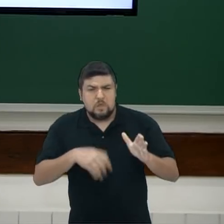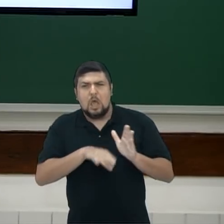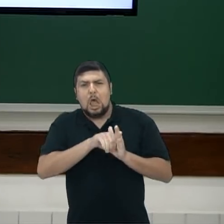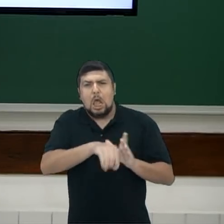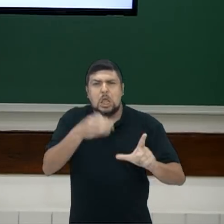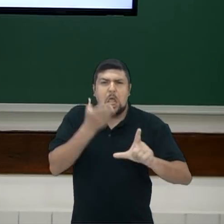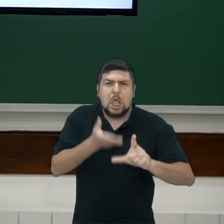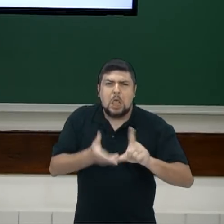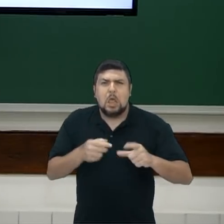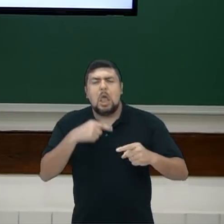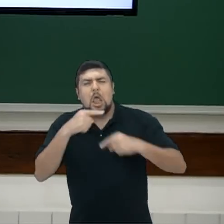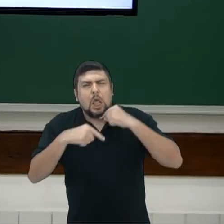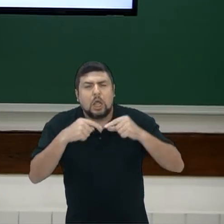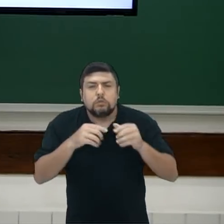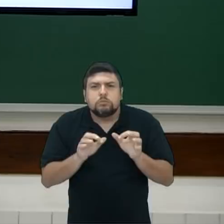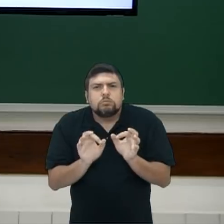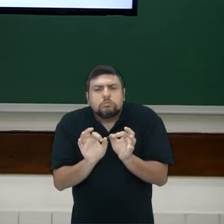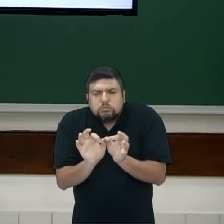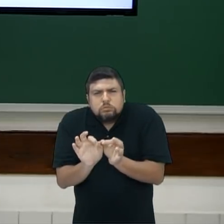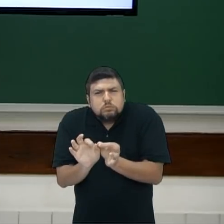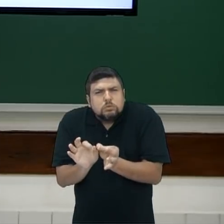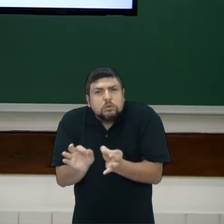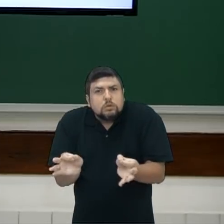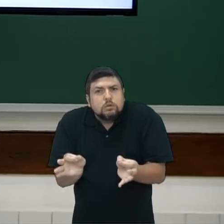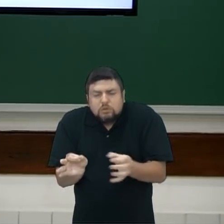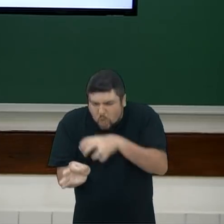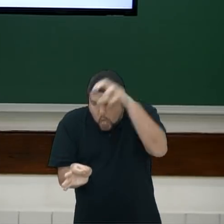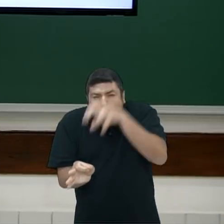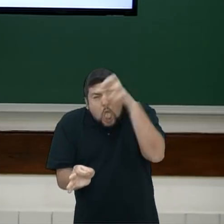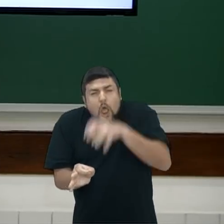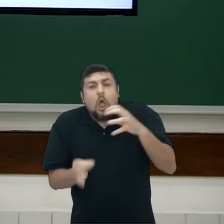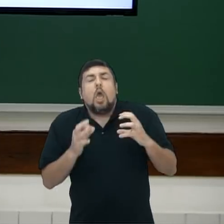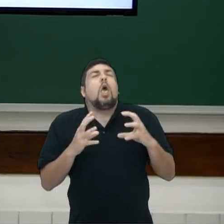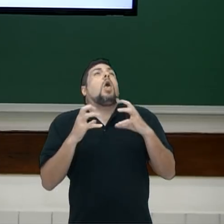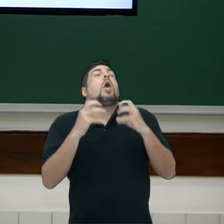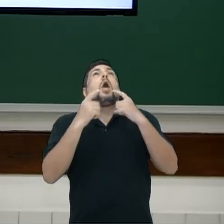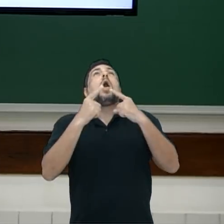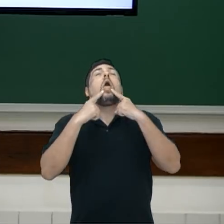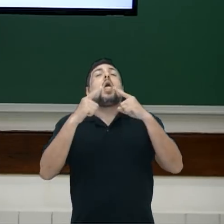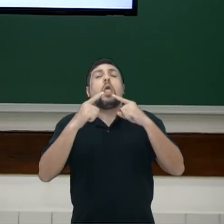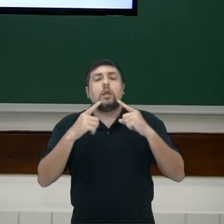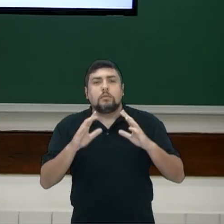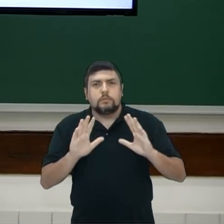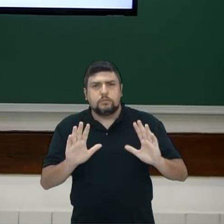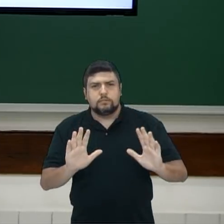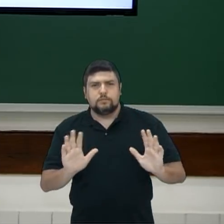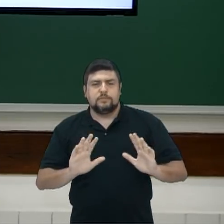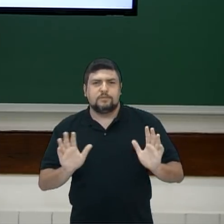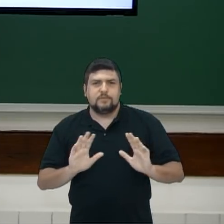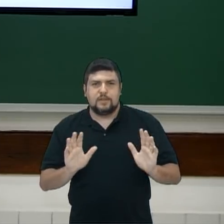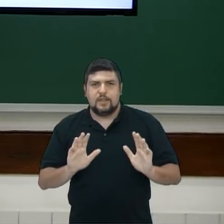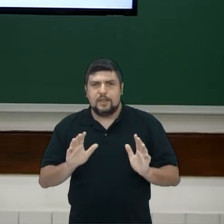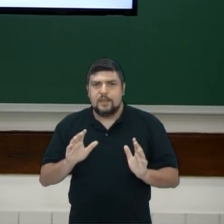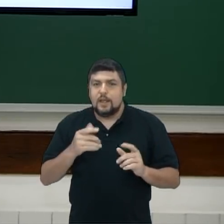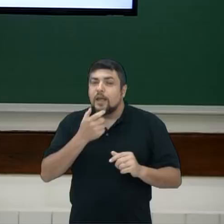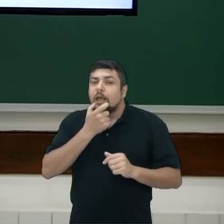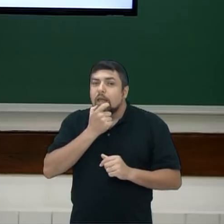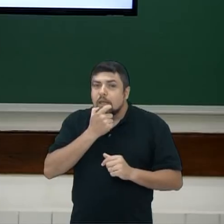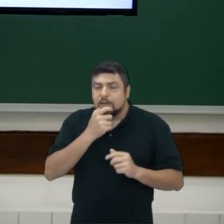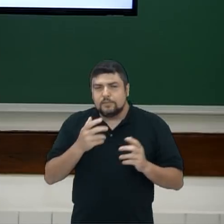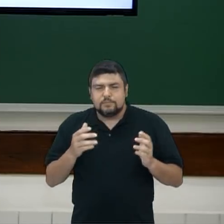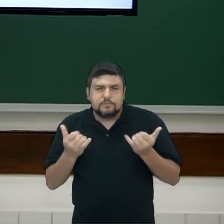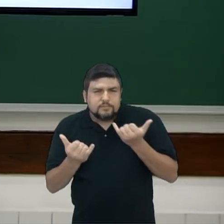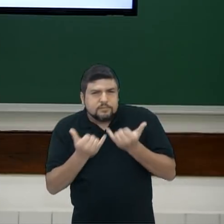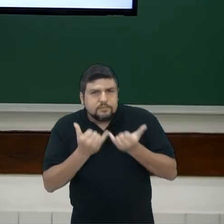consigo resolver. Você está fazendo uma tempestade em um copo d'água, né? Em inglês seria numa xícara, que significa a mesma coisa em